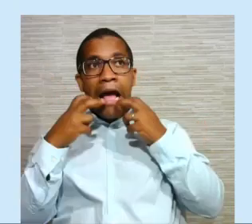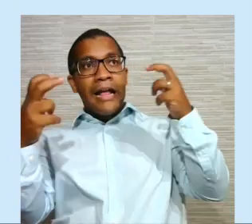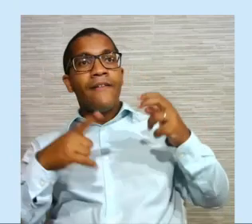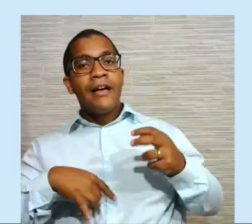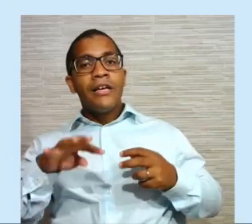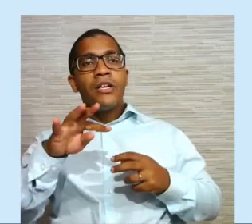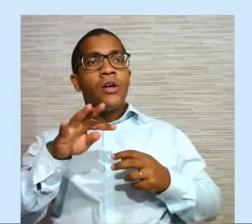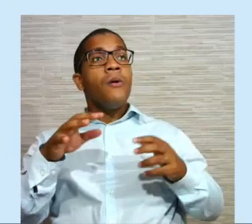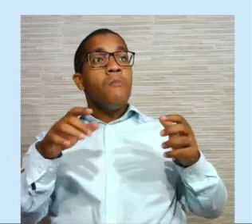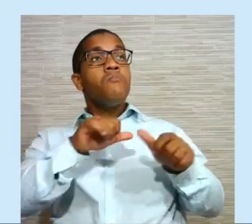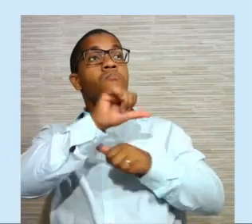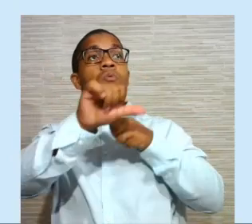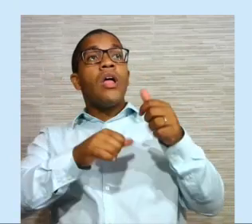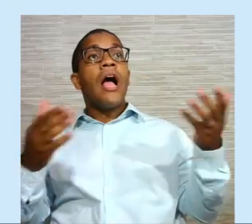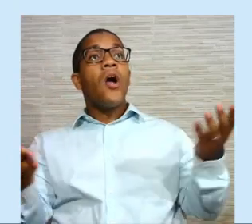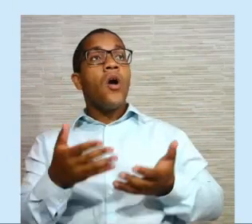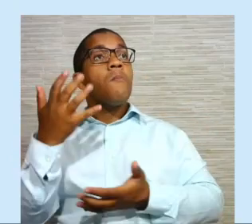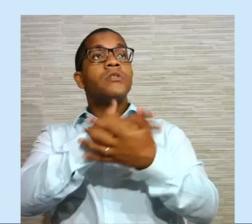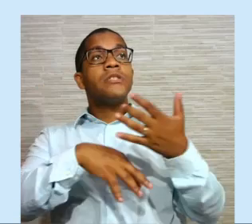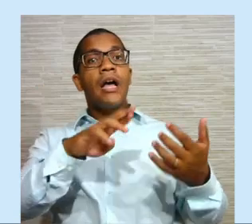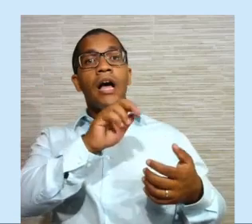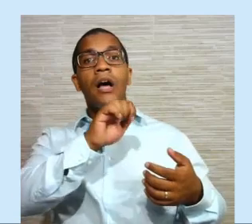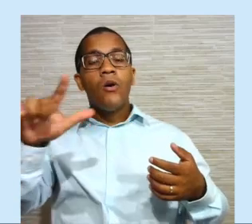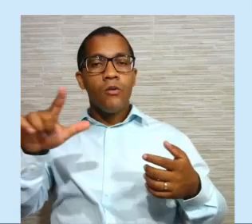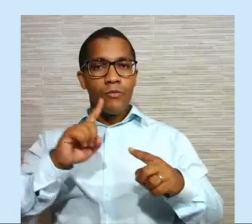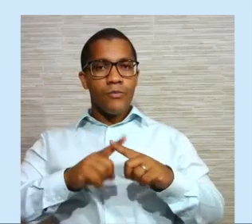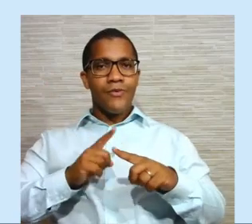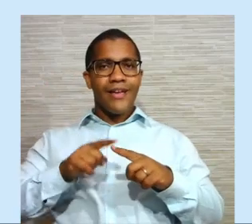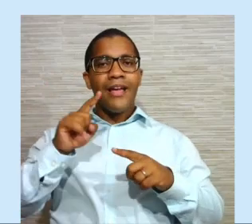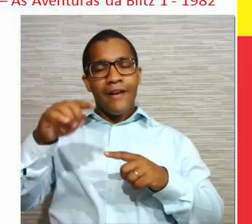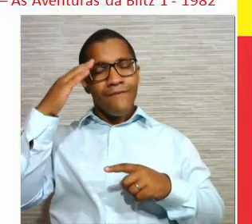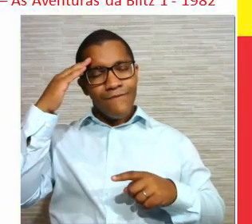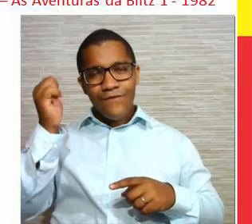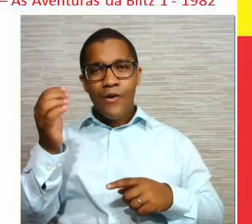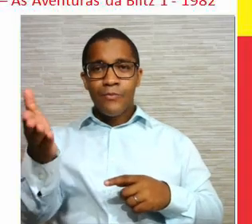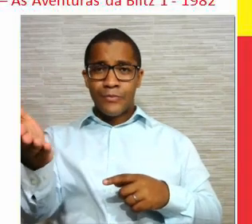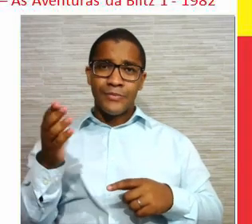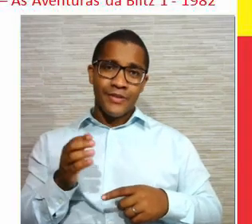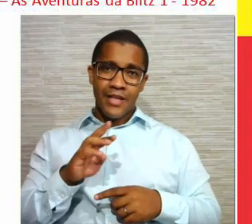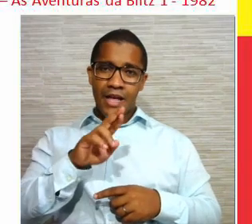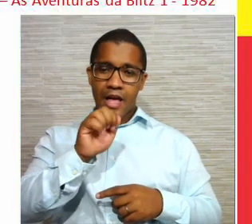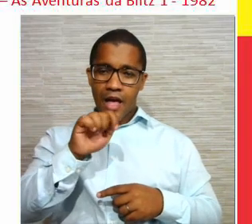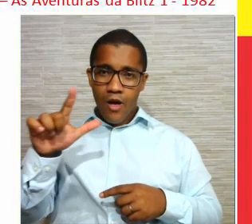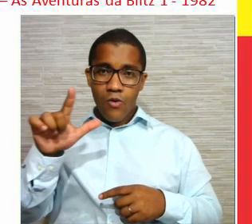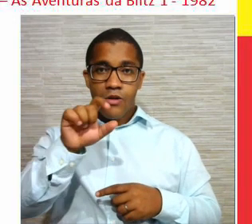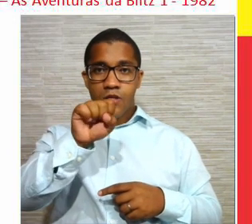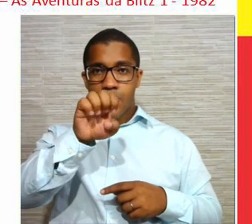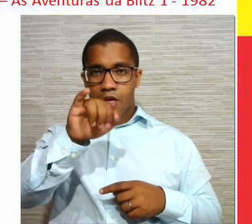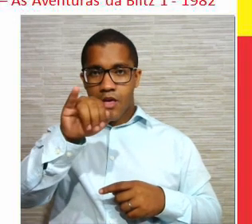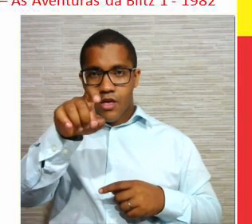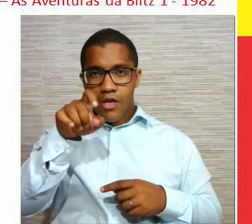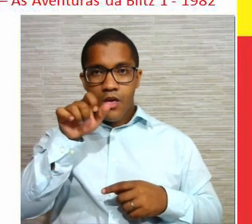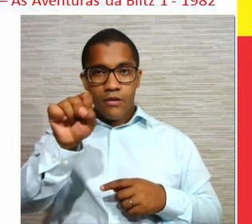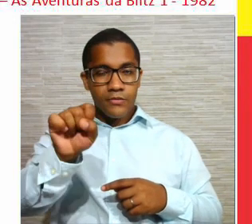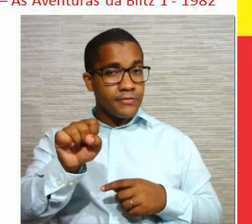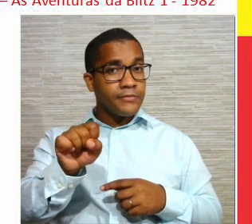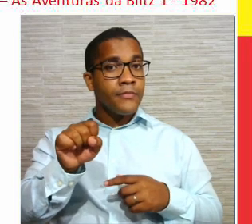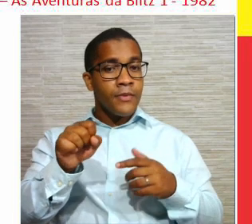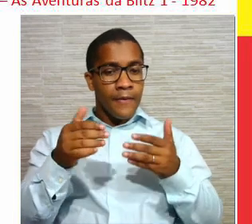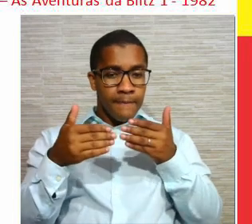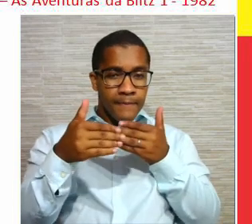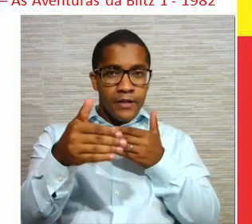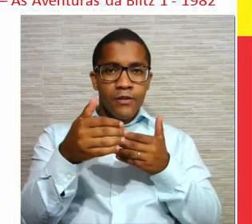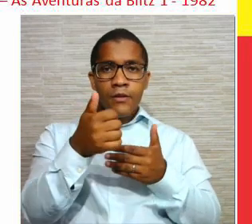dos grandes nomes do rock brasileiro, Raul Seixas, o baiano Raul Seixas. Aí, o início da década de